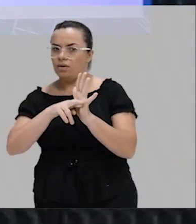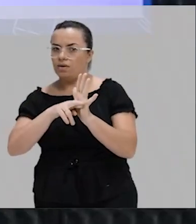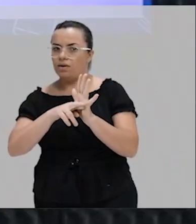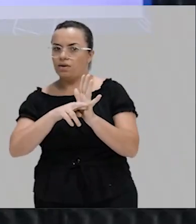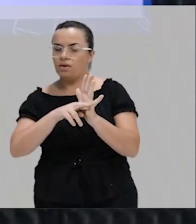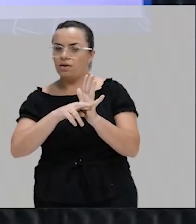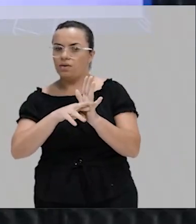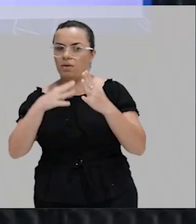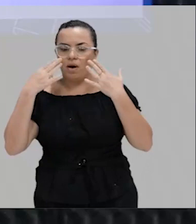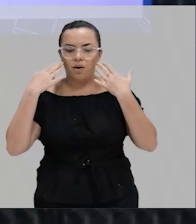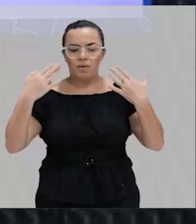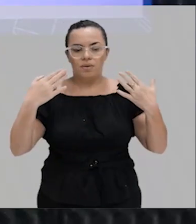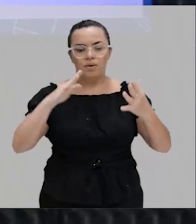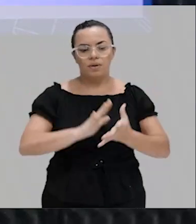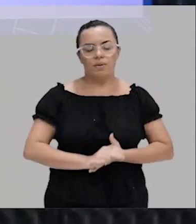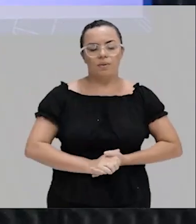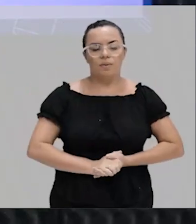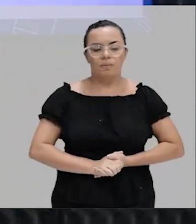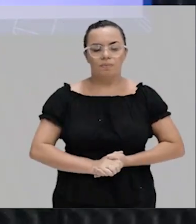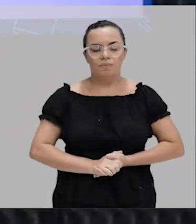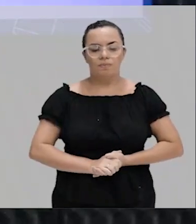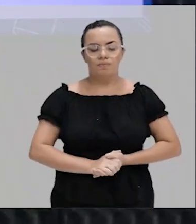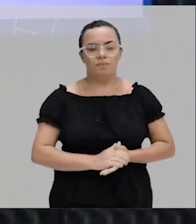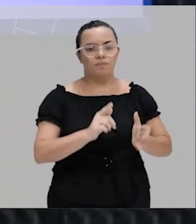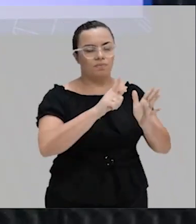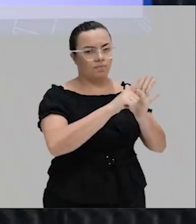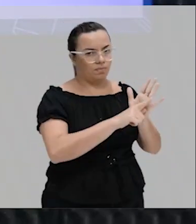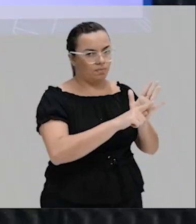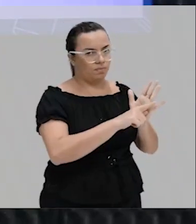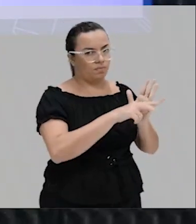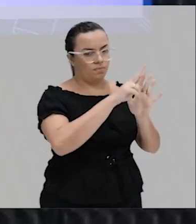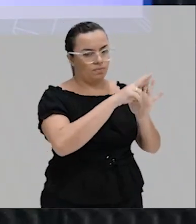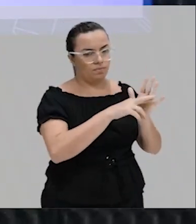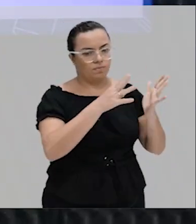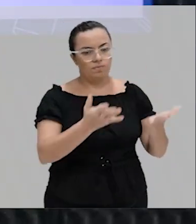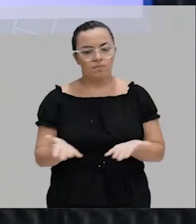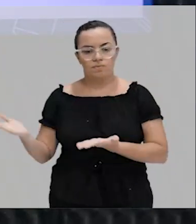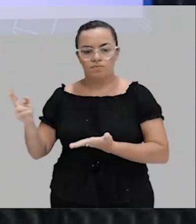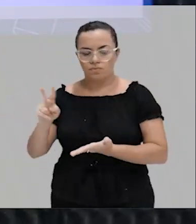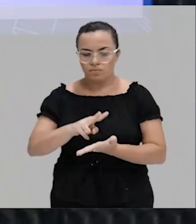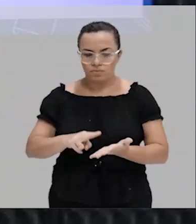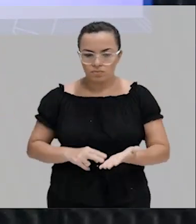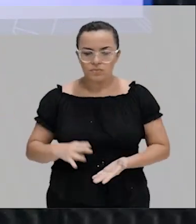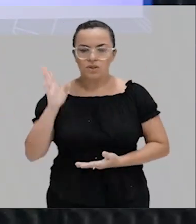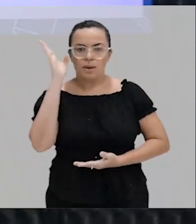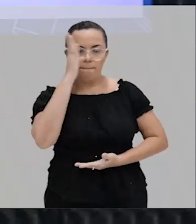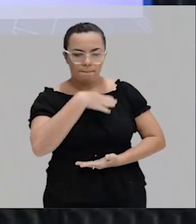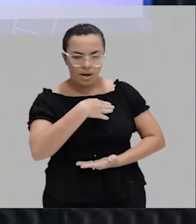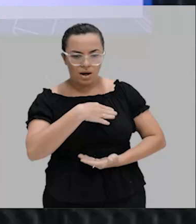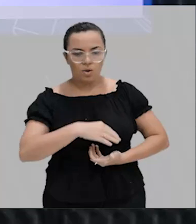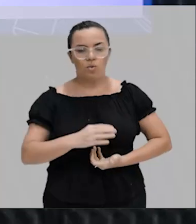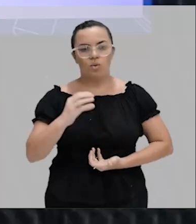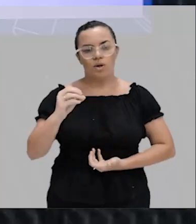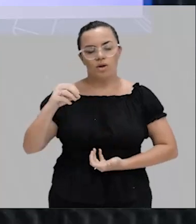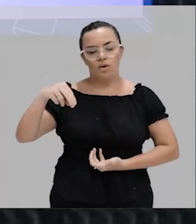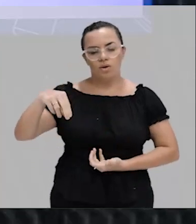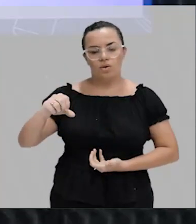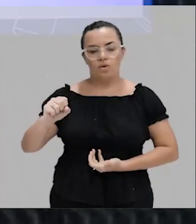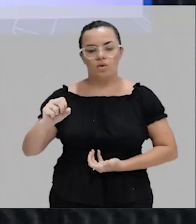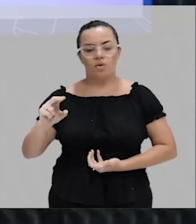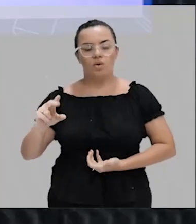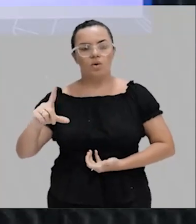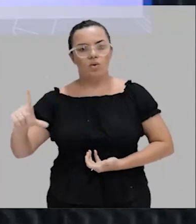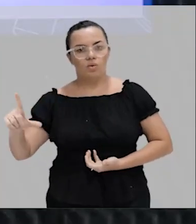destacar. Aqui a exceção seria mal, o plural ficaria males, cônsul, o plural fica